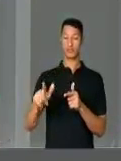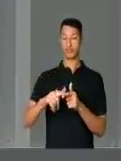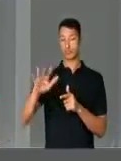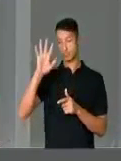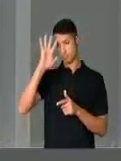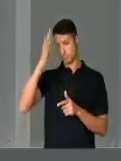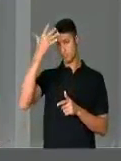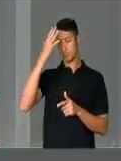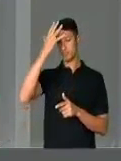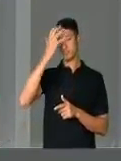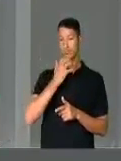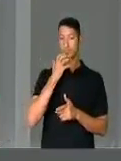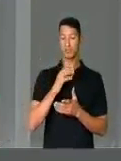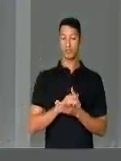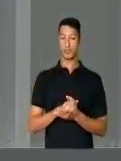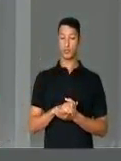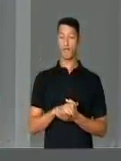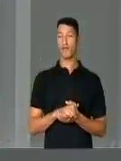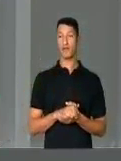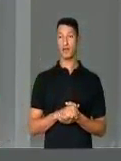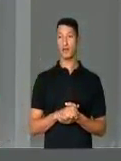se resolver muito sério.